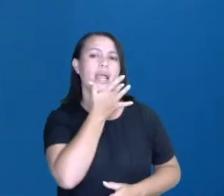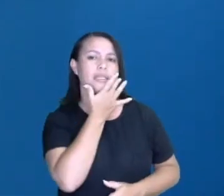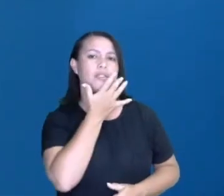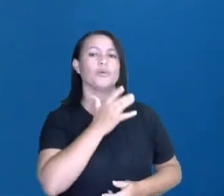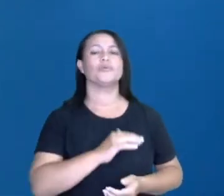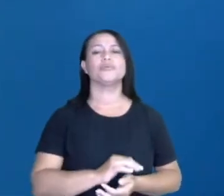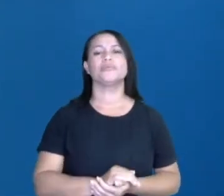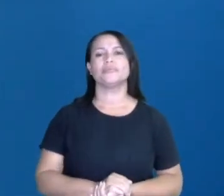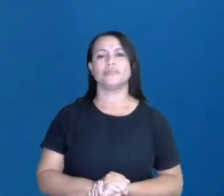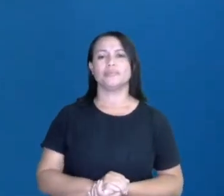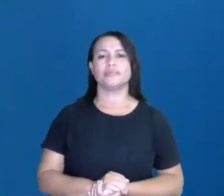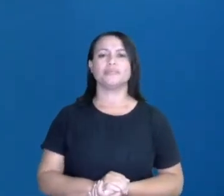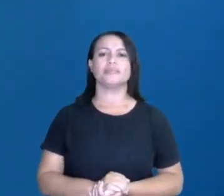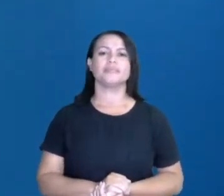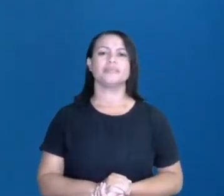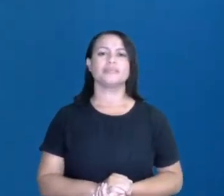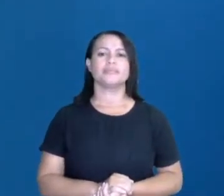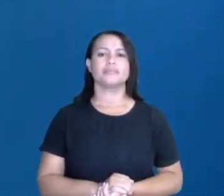delicioso.